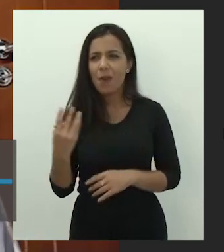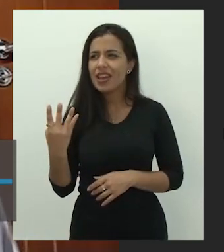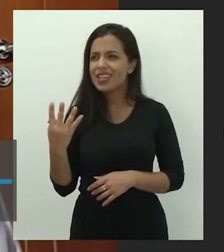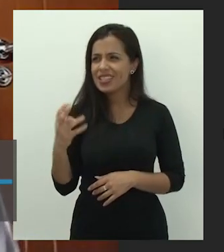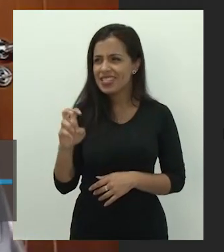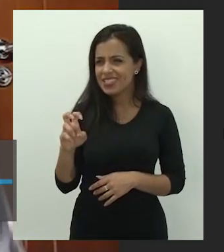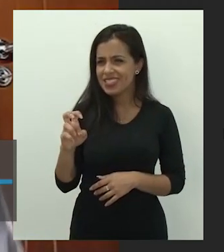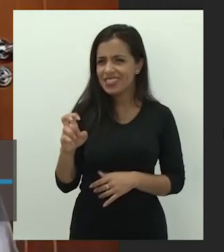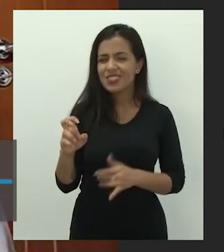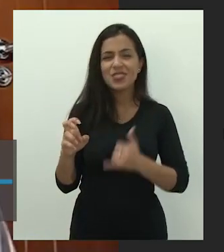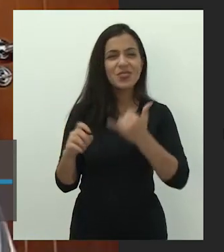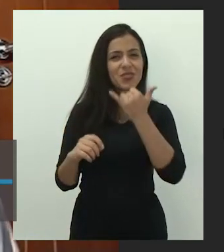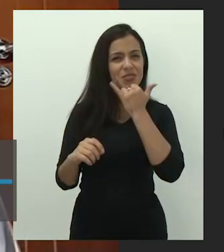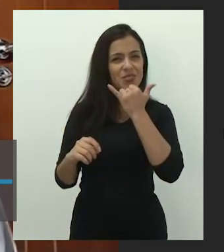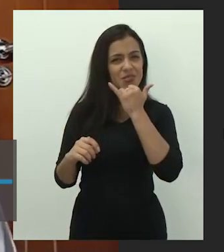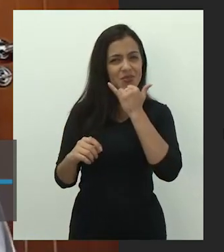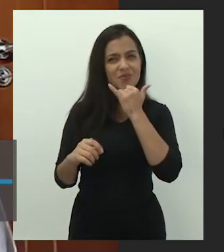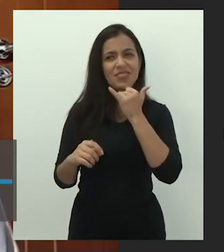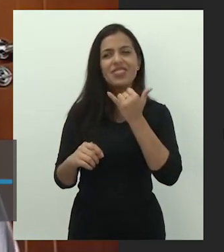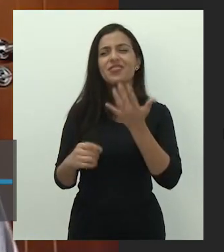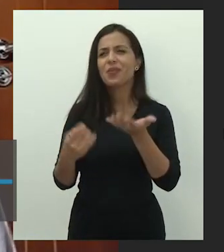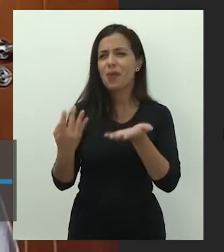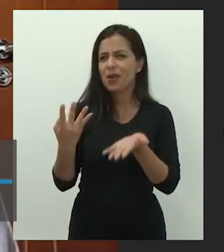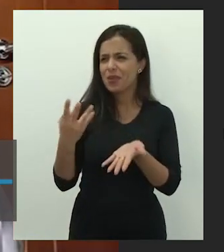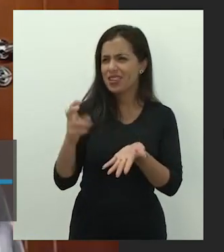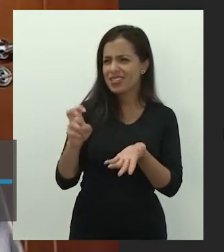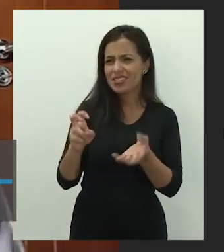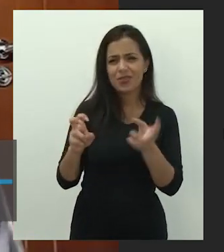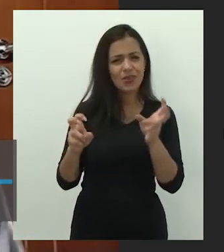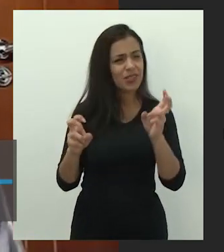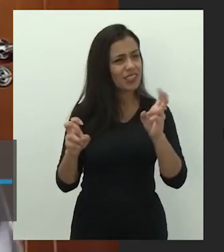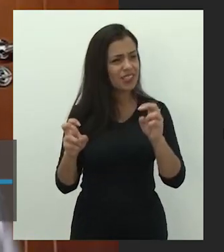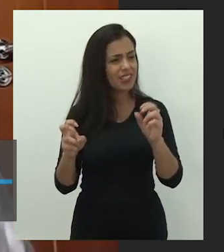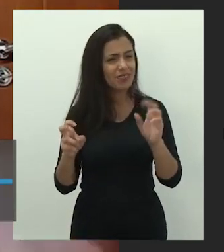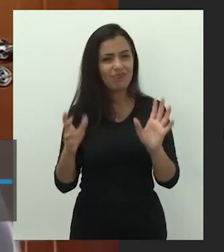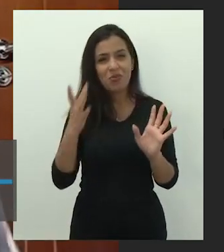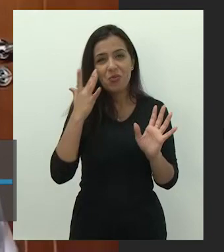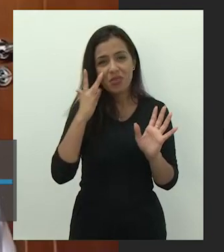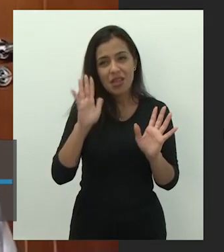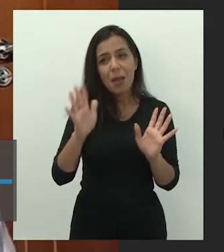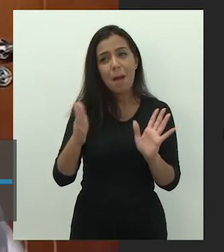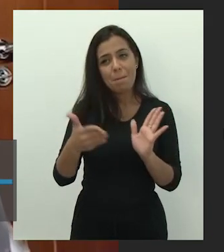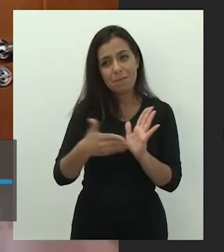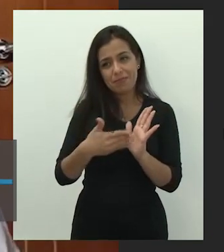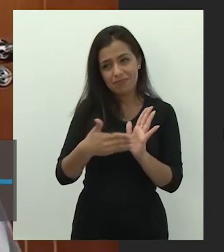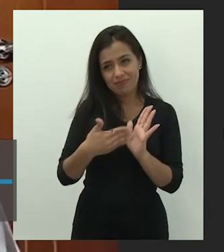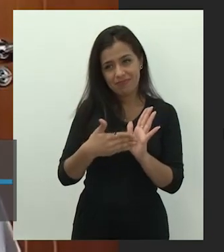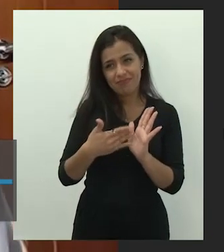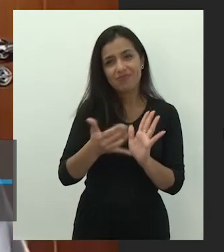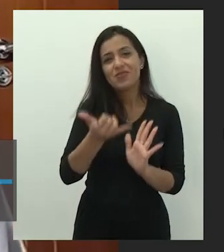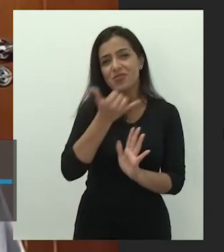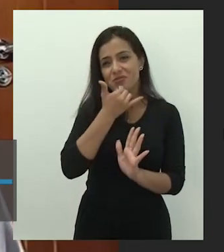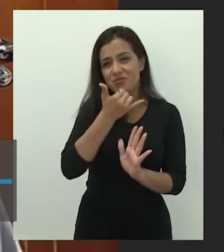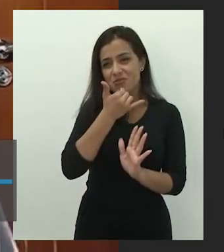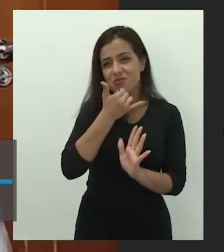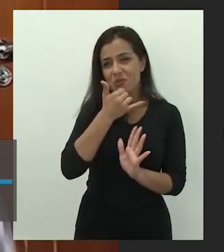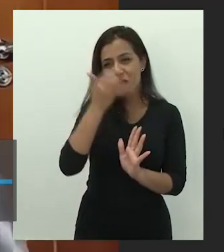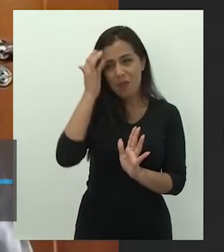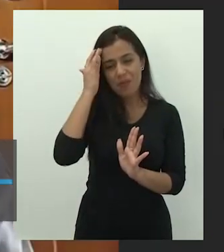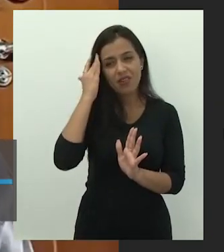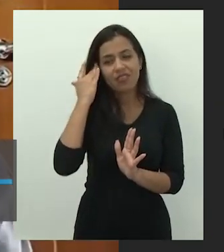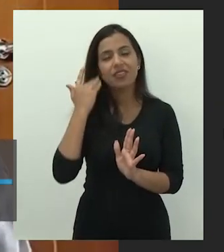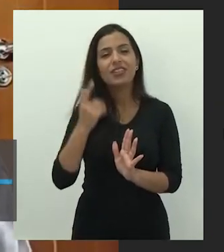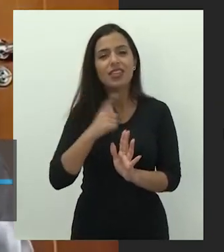Pessoal, desculpa aí. É 45, é 50, eu sei que tá lá. Agora eu não consigo olhar, mas tá lá nessa página.